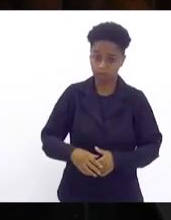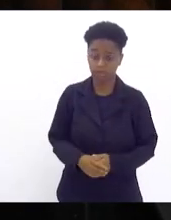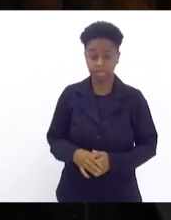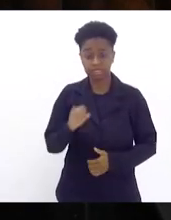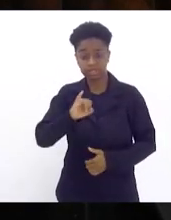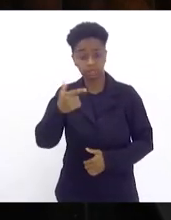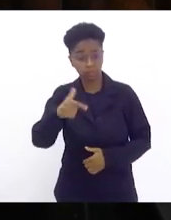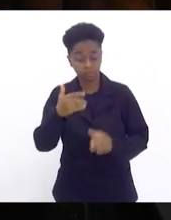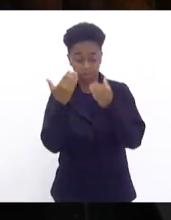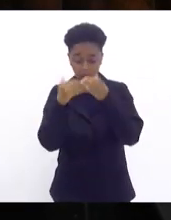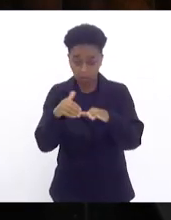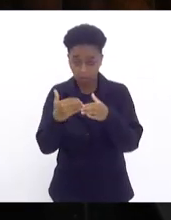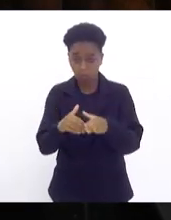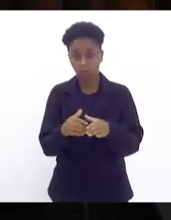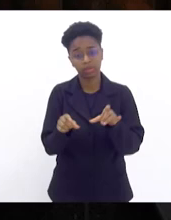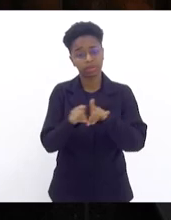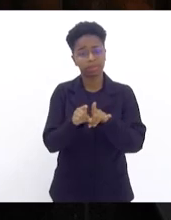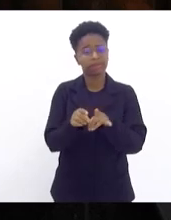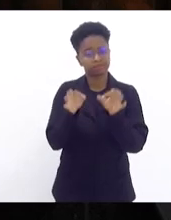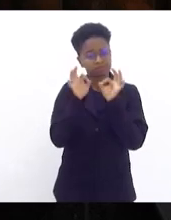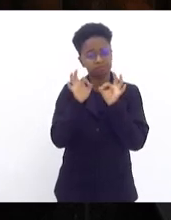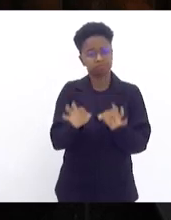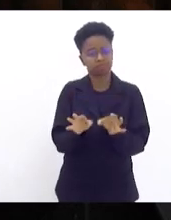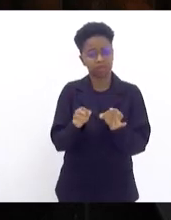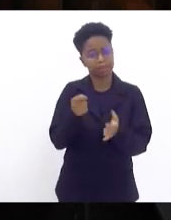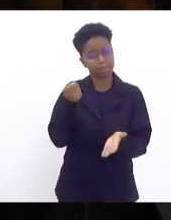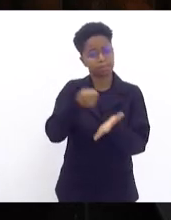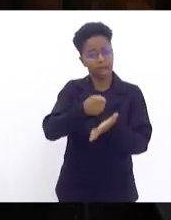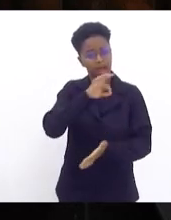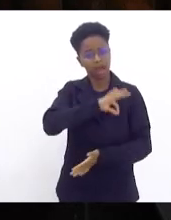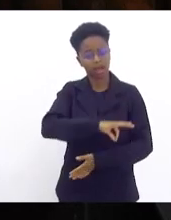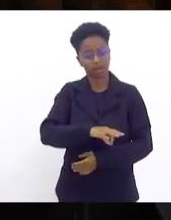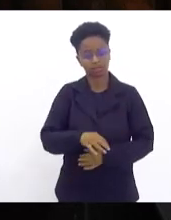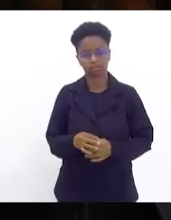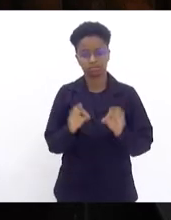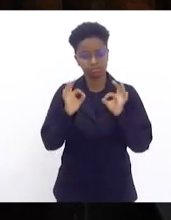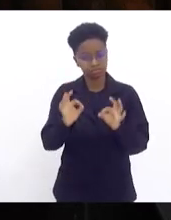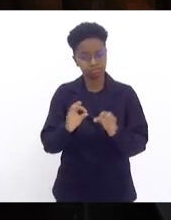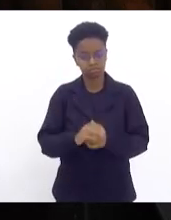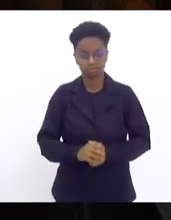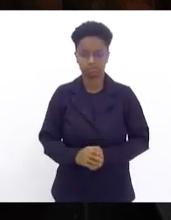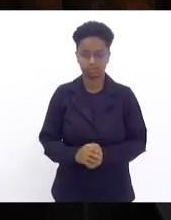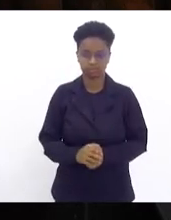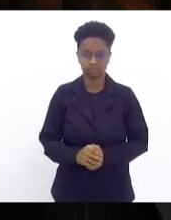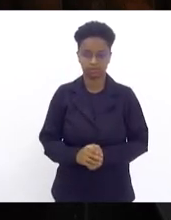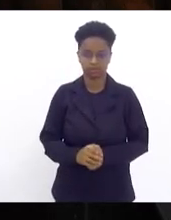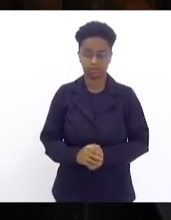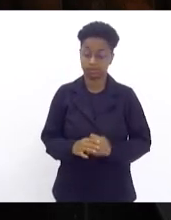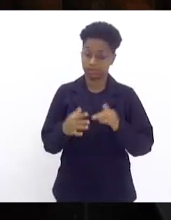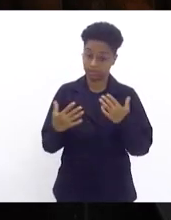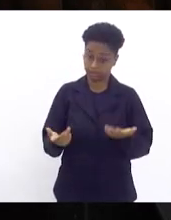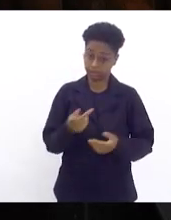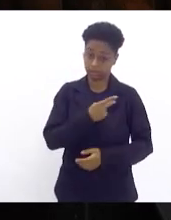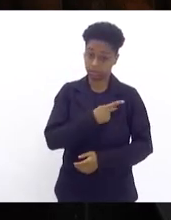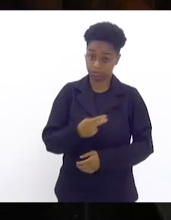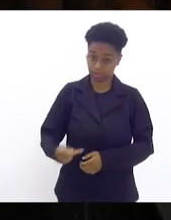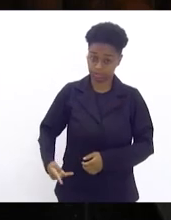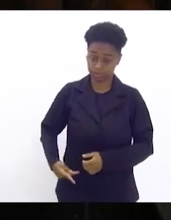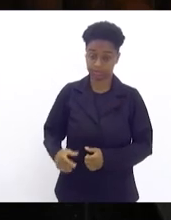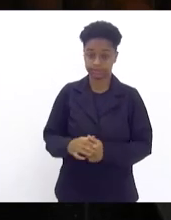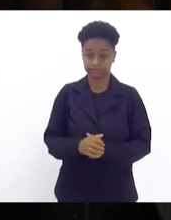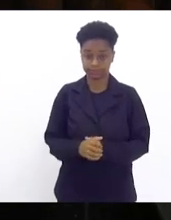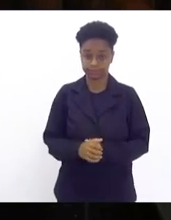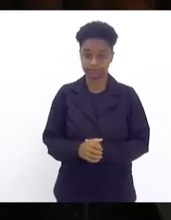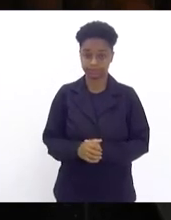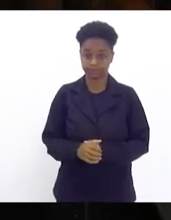concursado e justamente remunerado senhor presidente existe